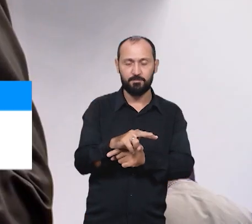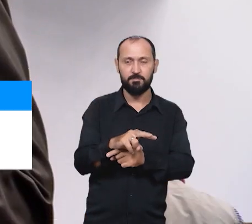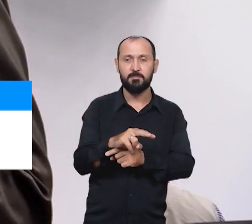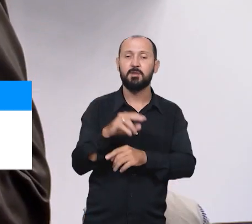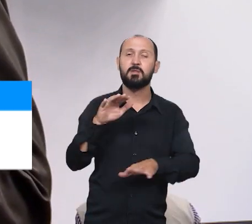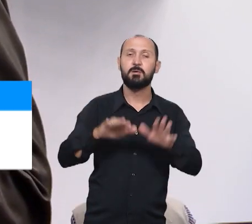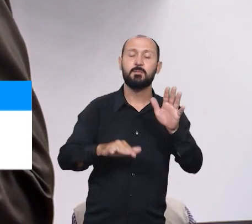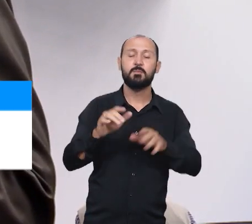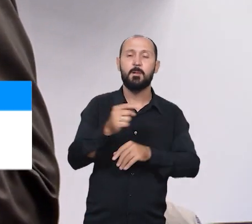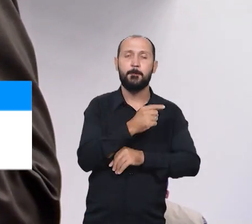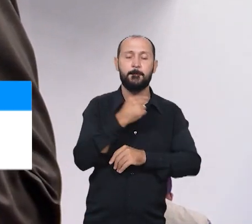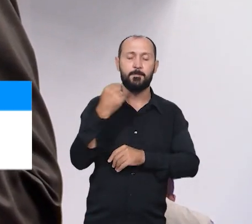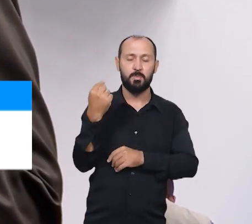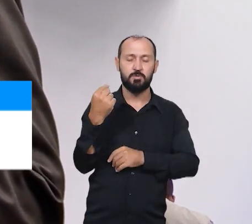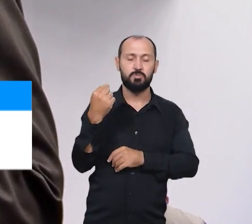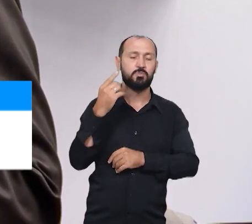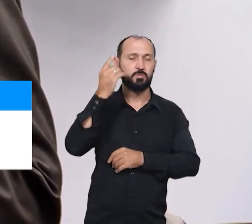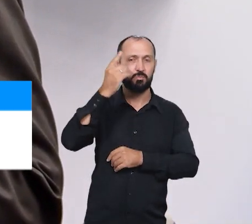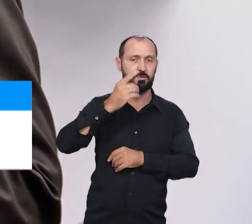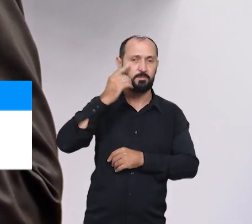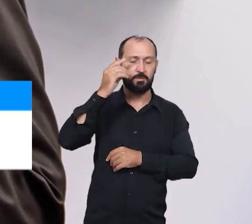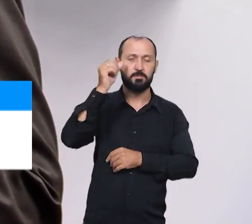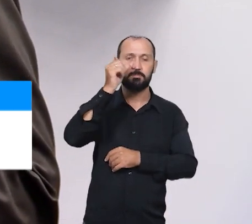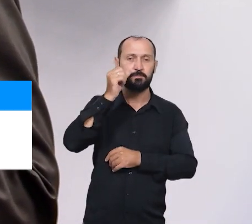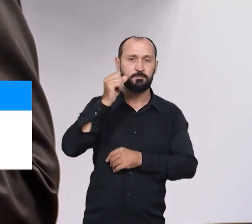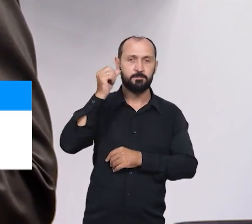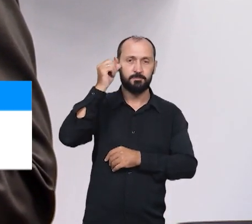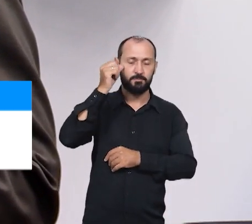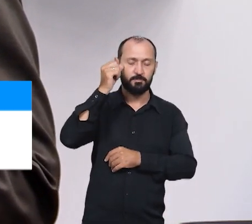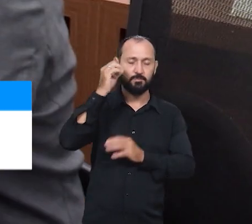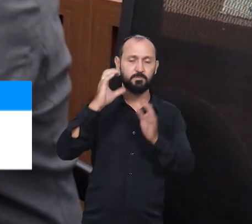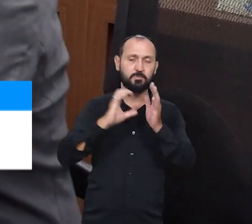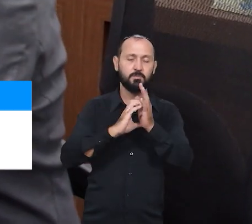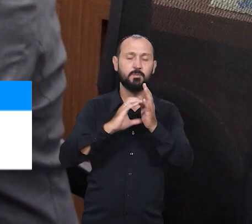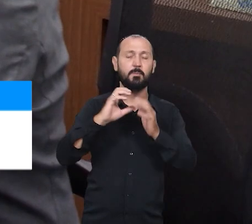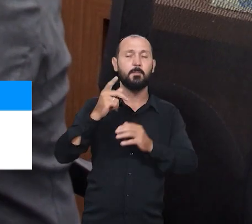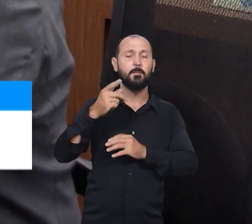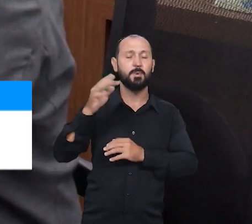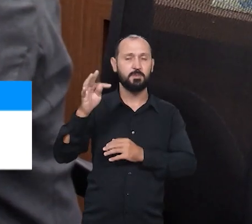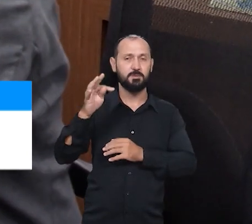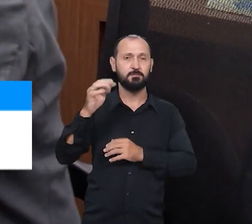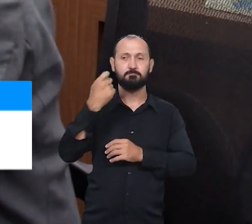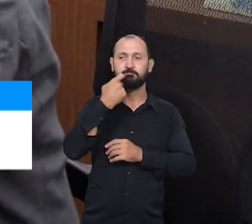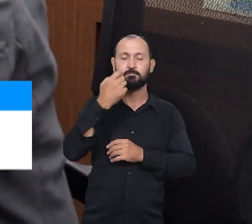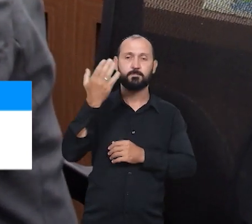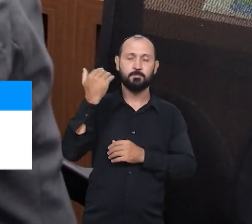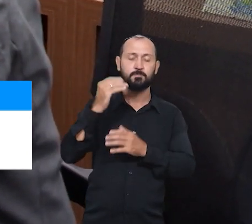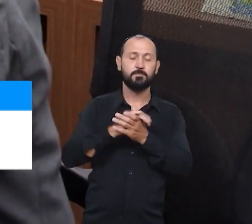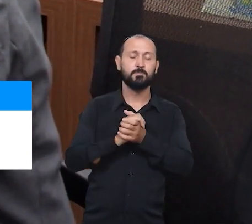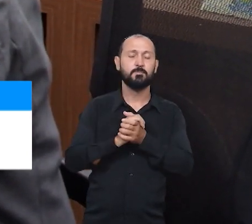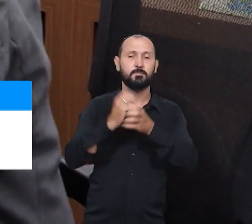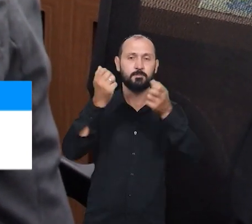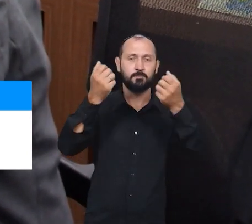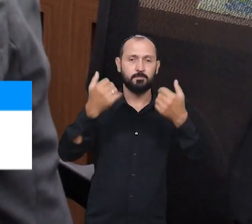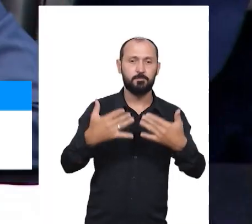vaga decorre do falecimento do deputado Amarildo Cruz, do PT, na última sexta-feira.